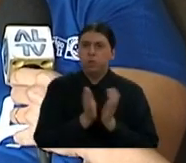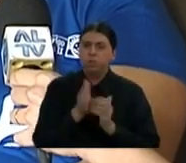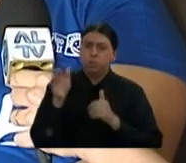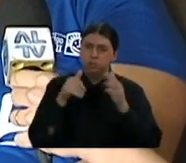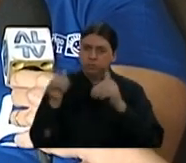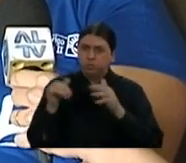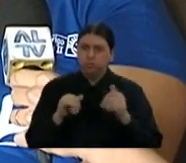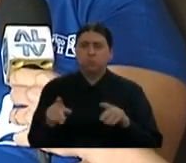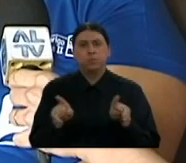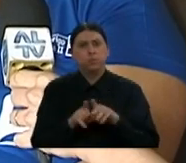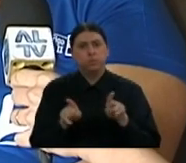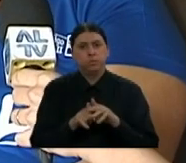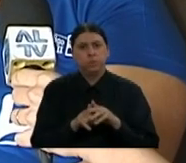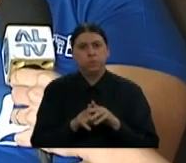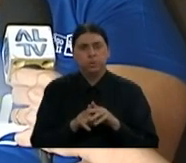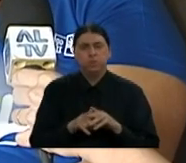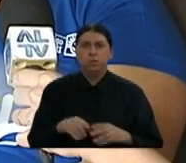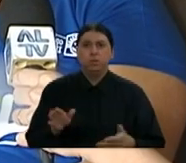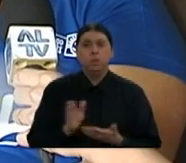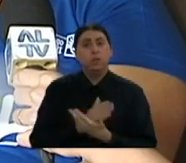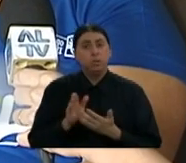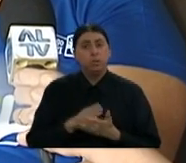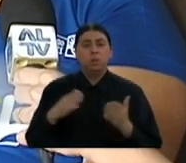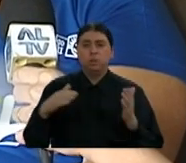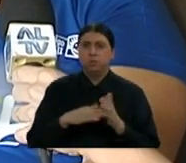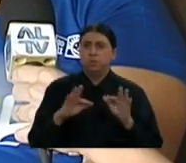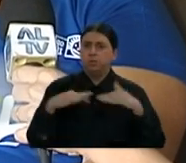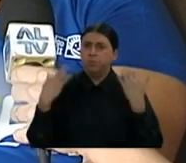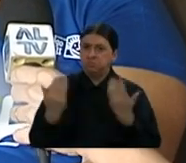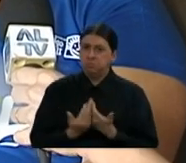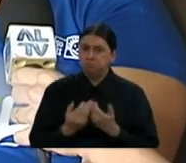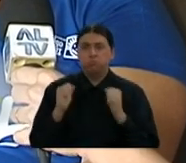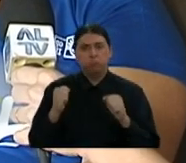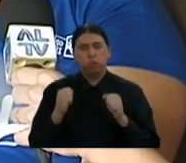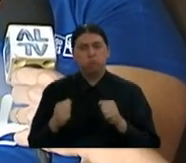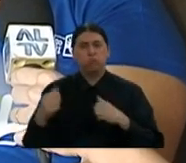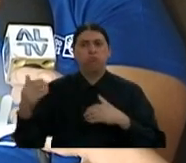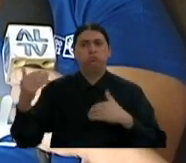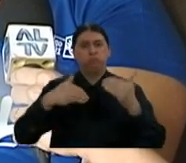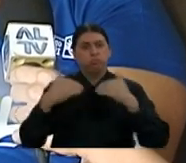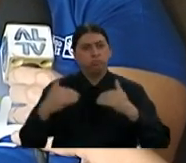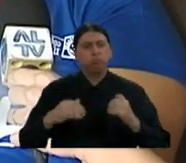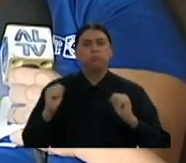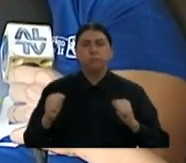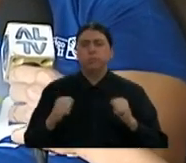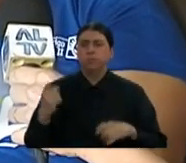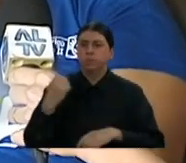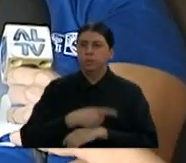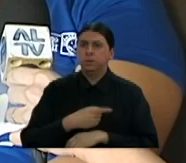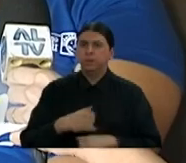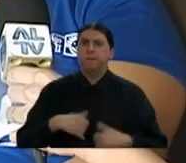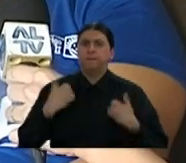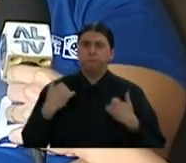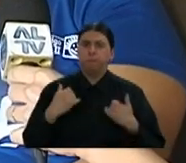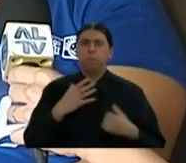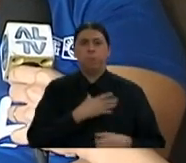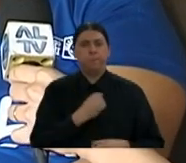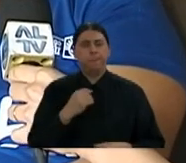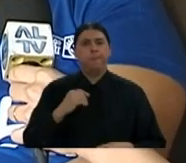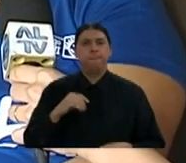mim a família de quem tem que podem família bem mas quando fazem primeiro país tia